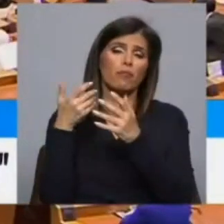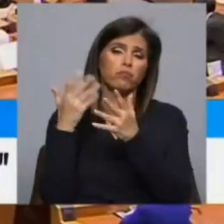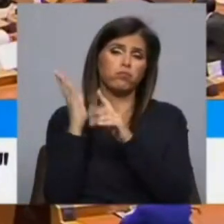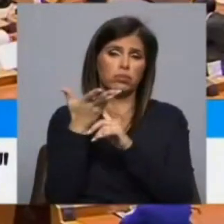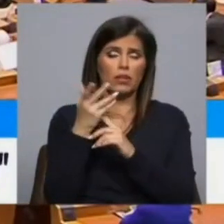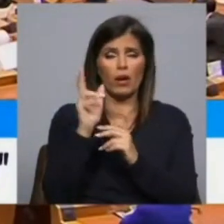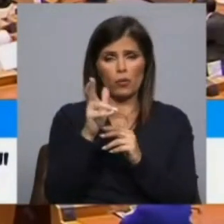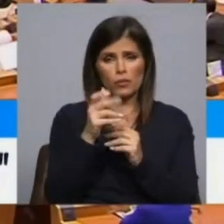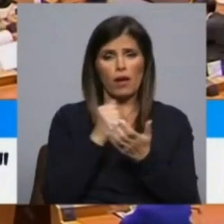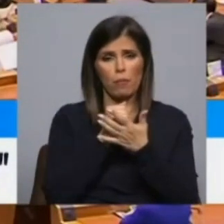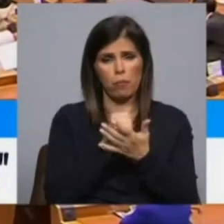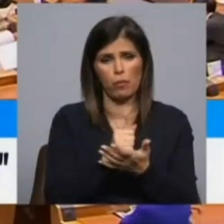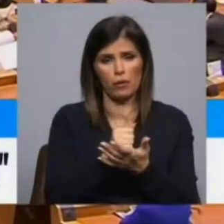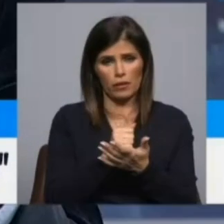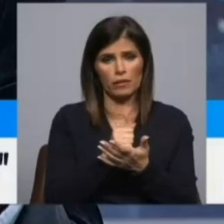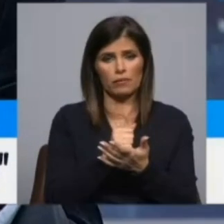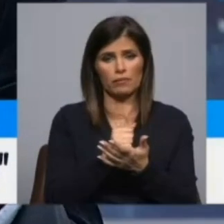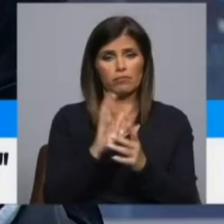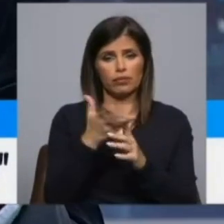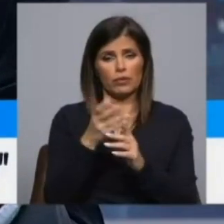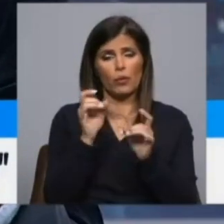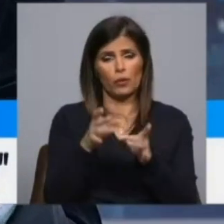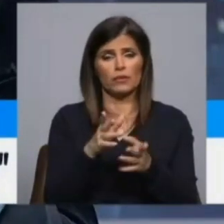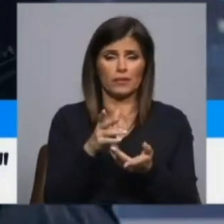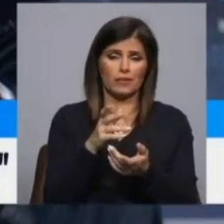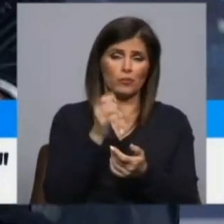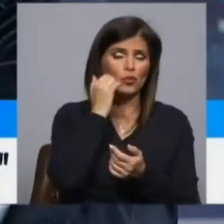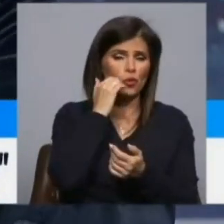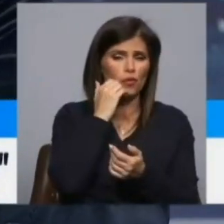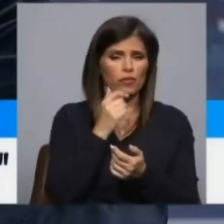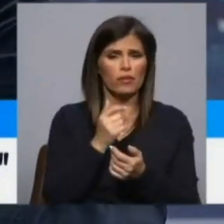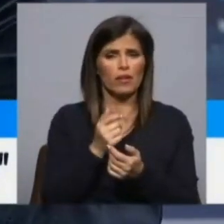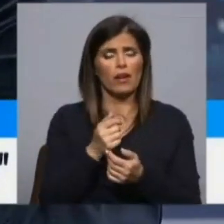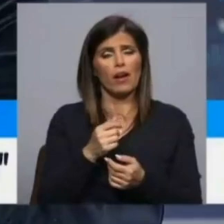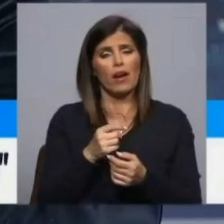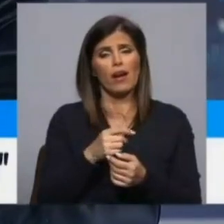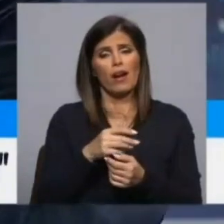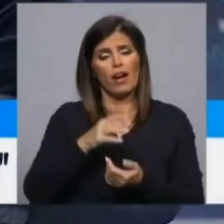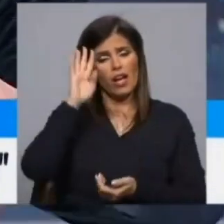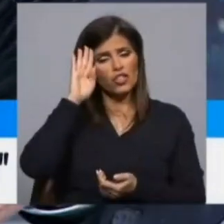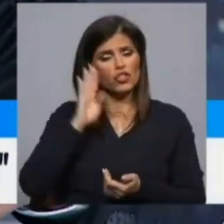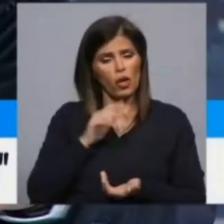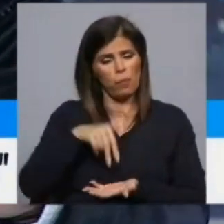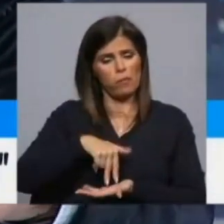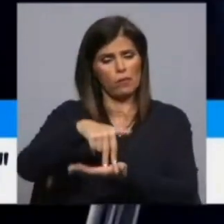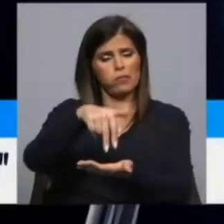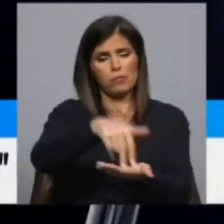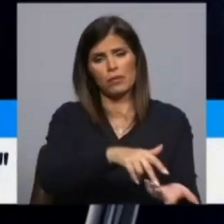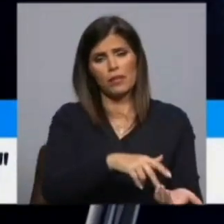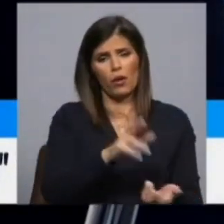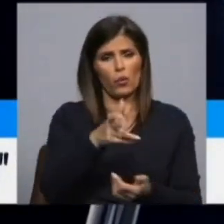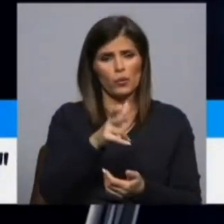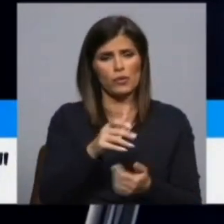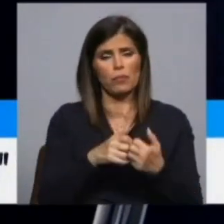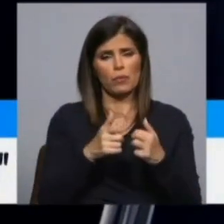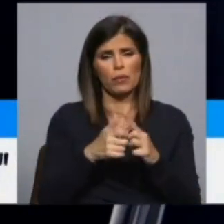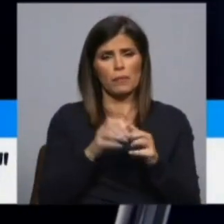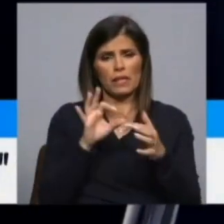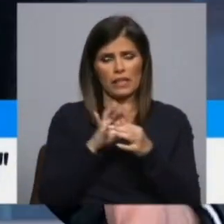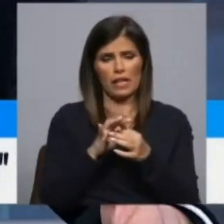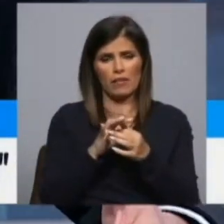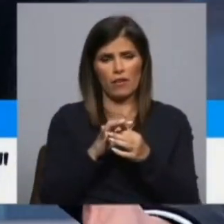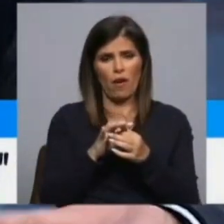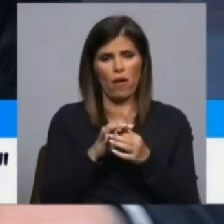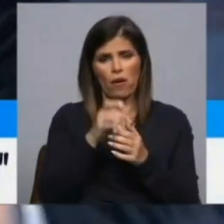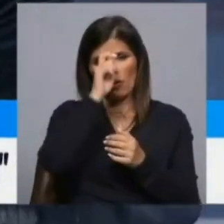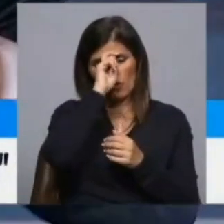e Apoio às ações contra Moscovo a intervenção Militar da Rússia é o melhor que tem um conjunto de levanta um conjunto de problemas que os cristãos têm que ver com o